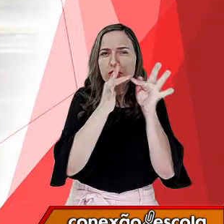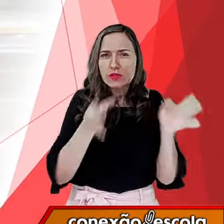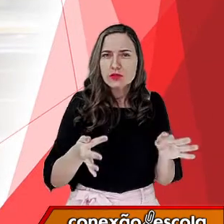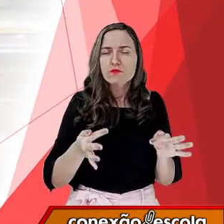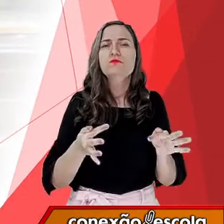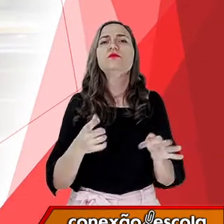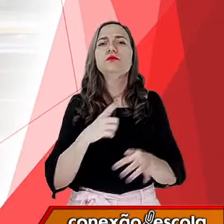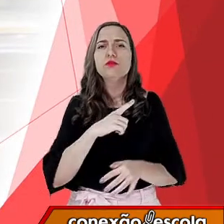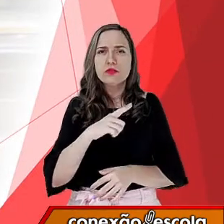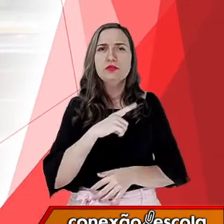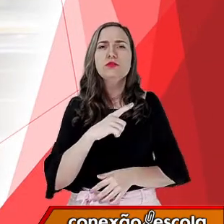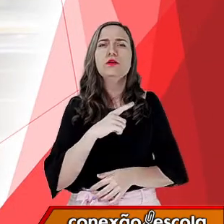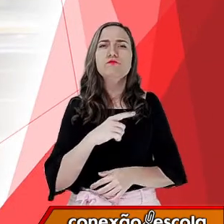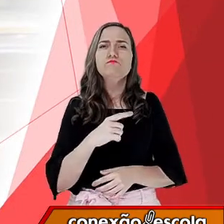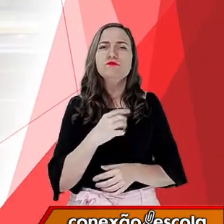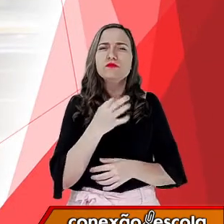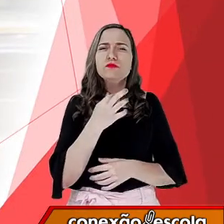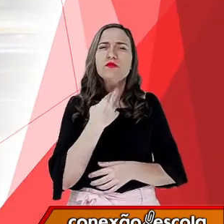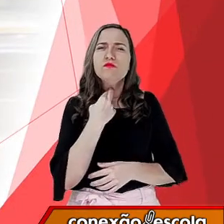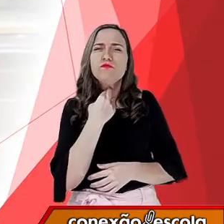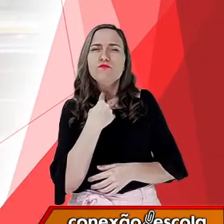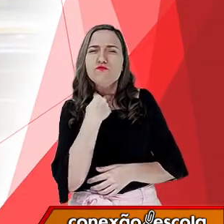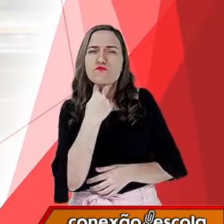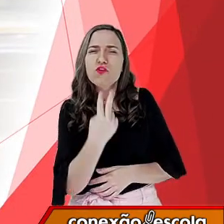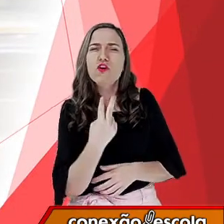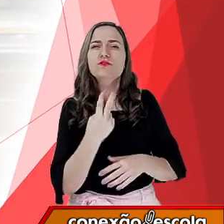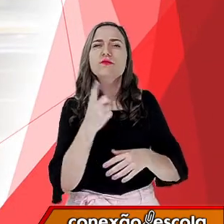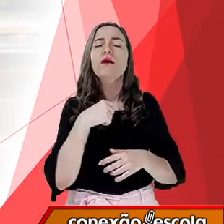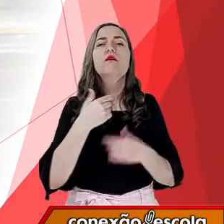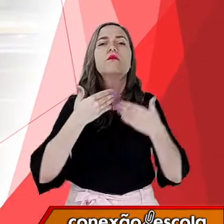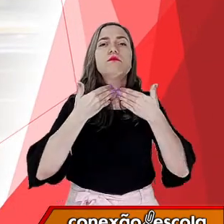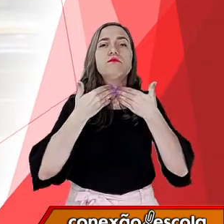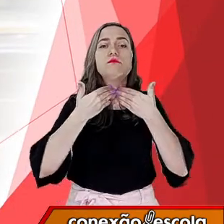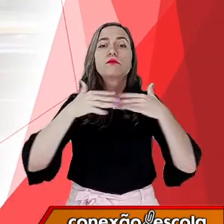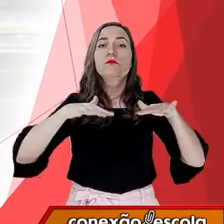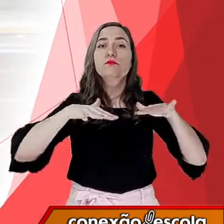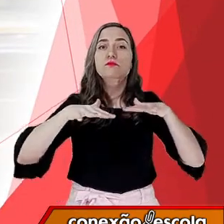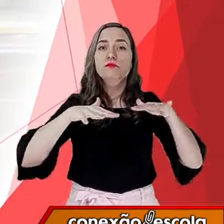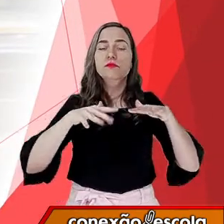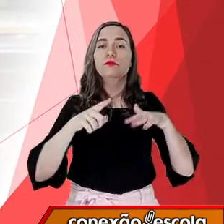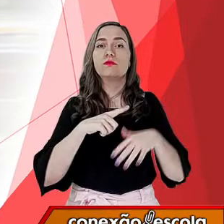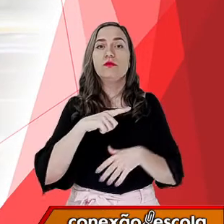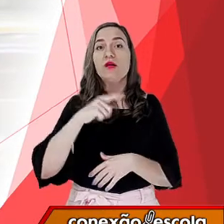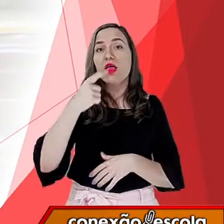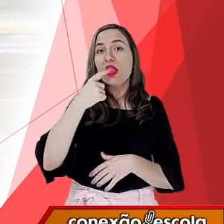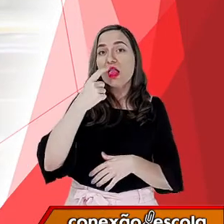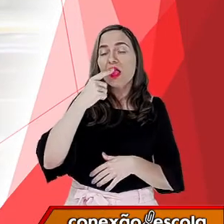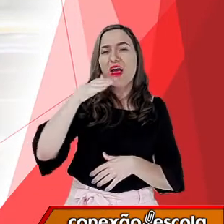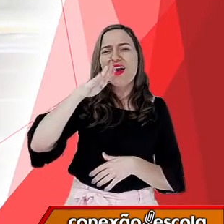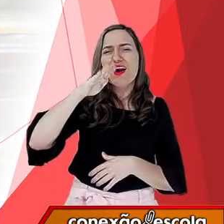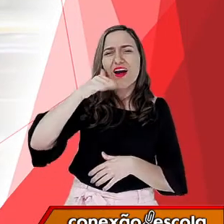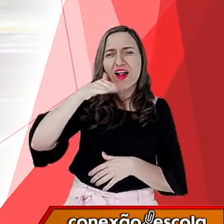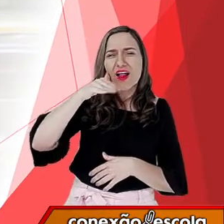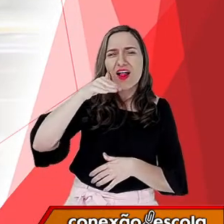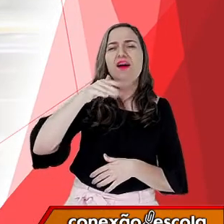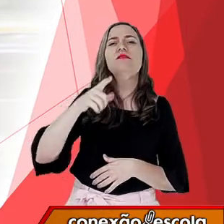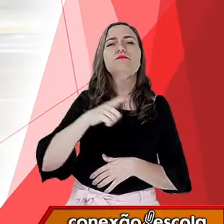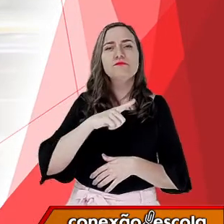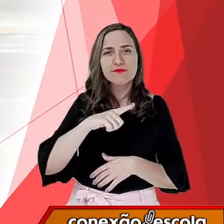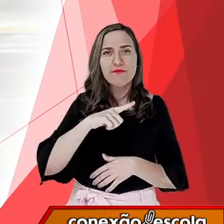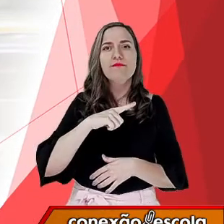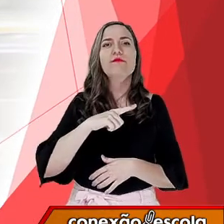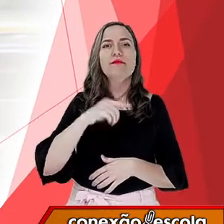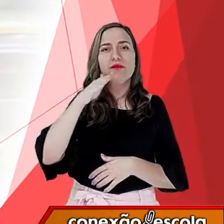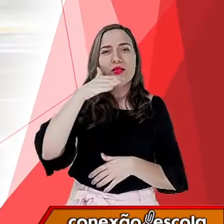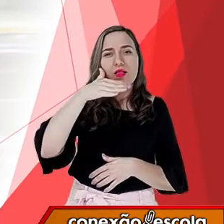soprado, vibrado. O som é produzido pela vibração da língua. Quando ela toca no céu